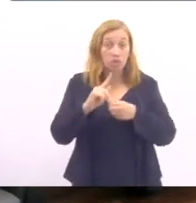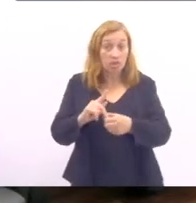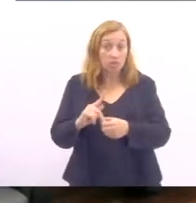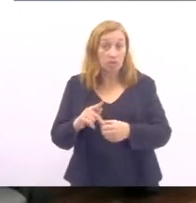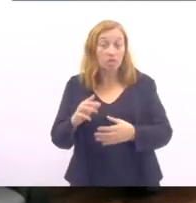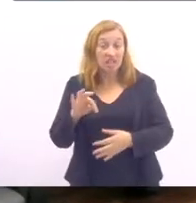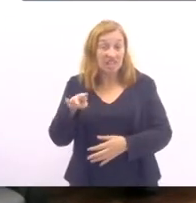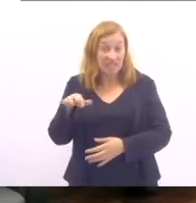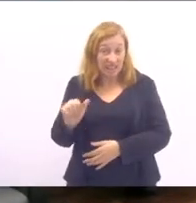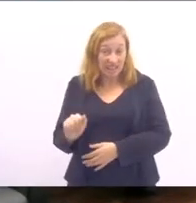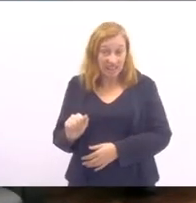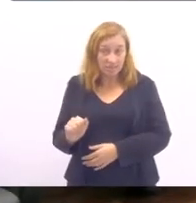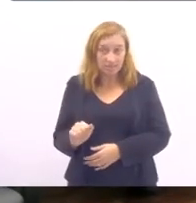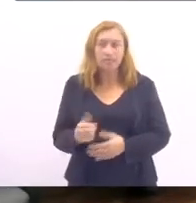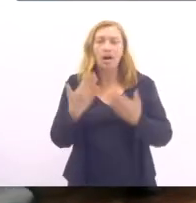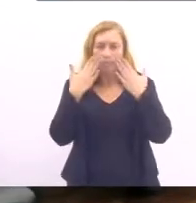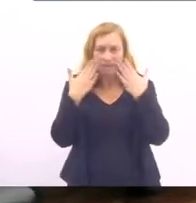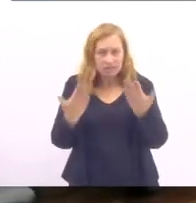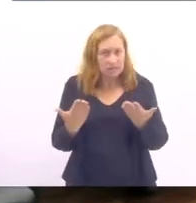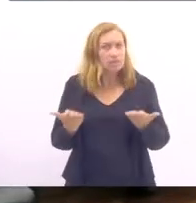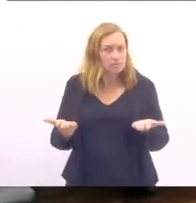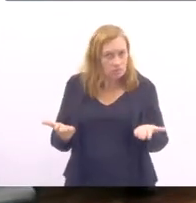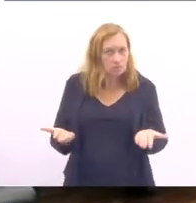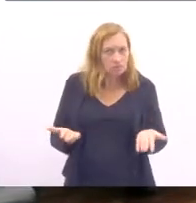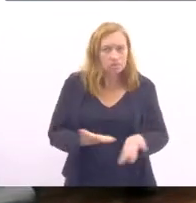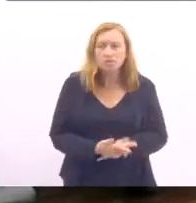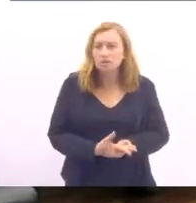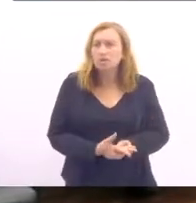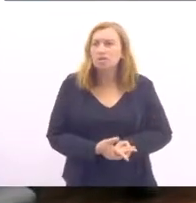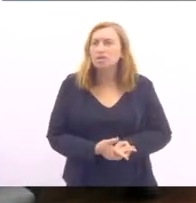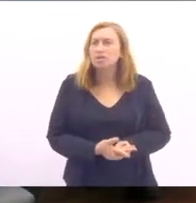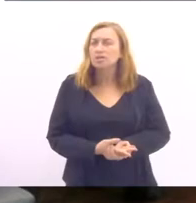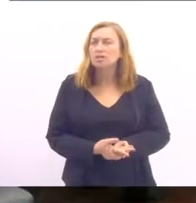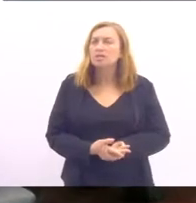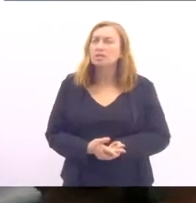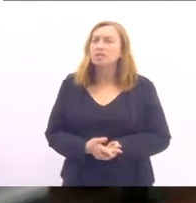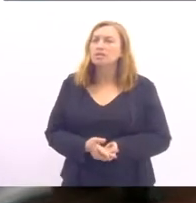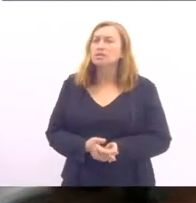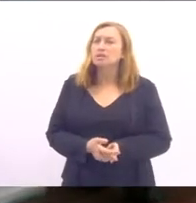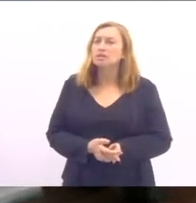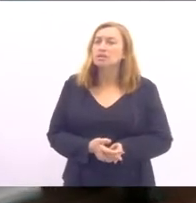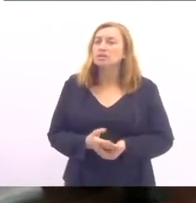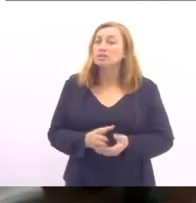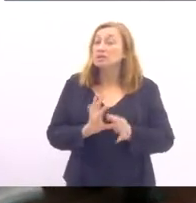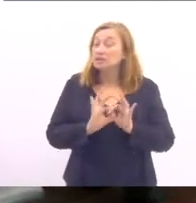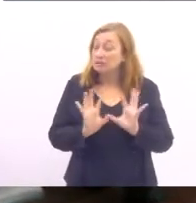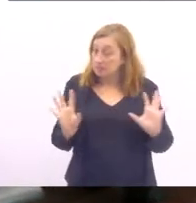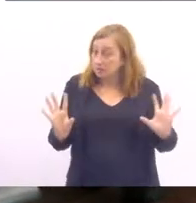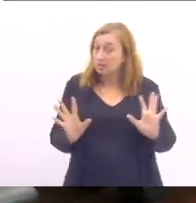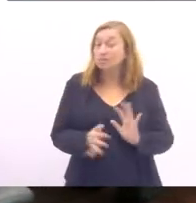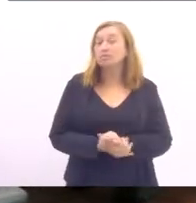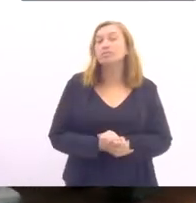Quintanilha, apresentando um parecer independente.